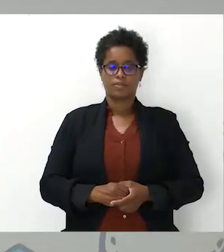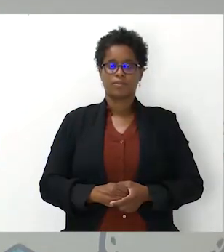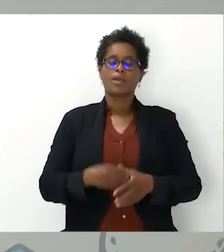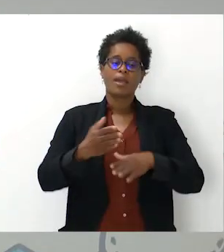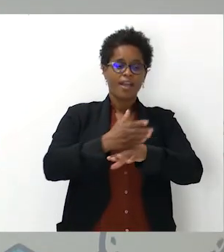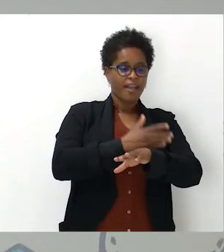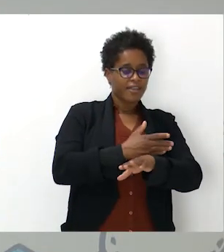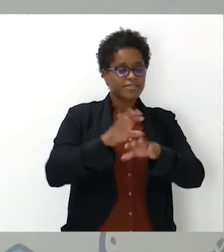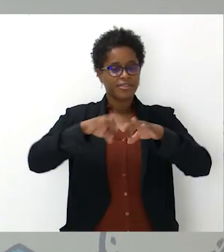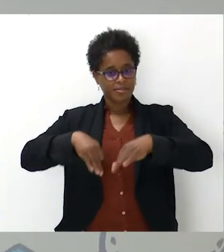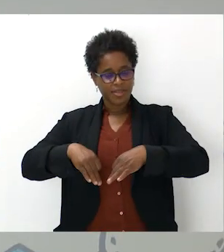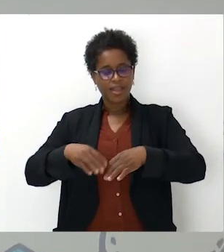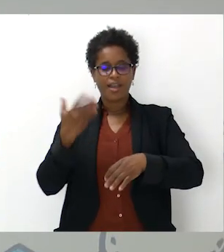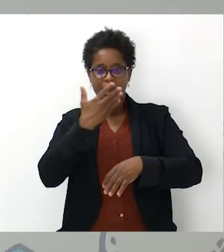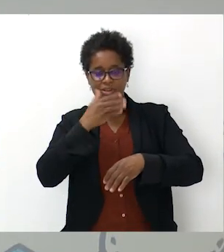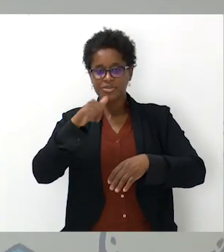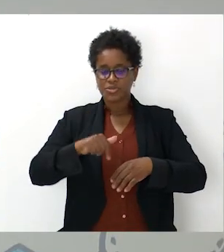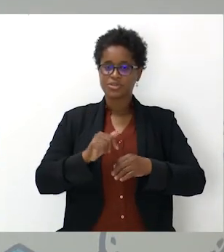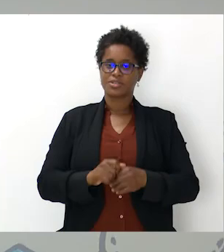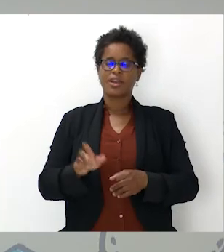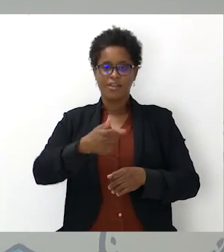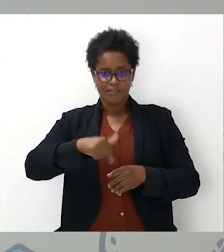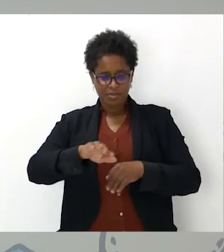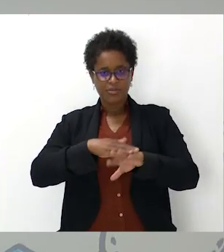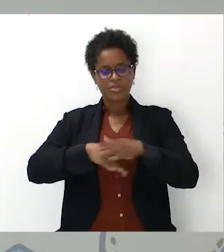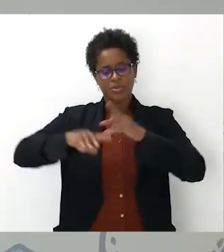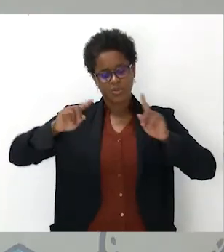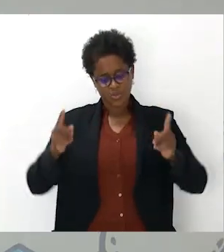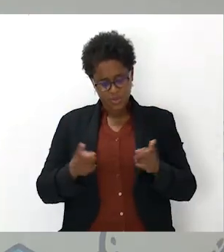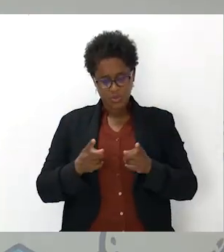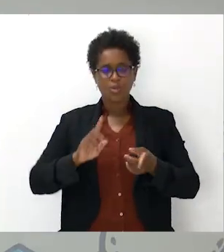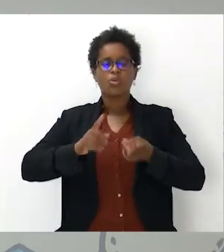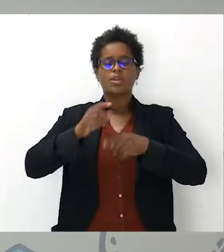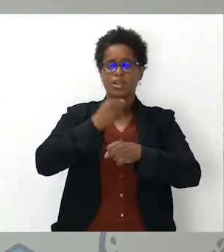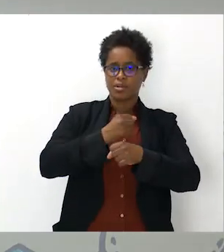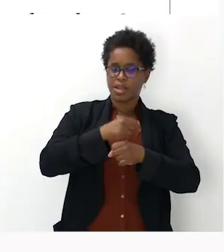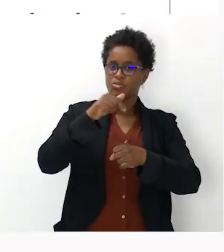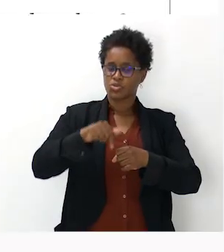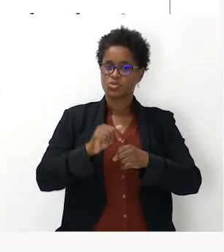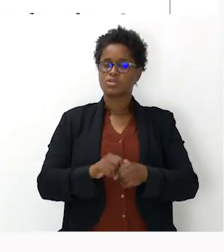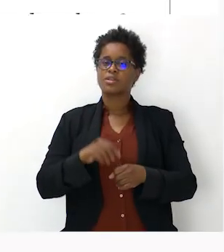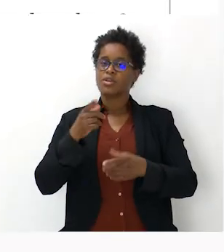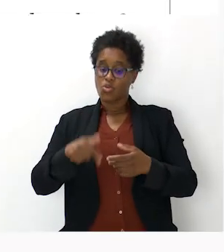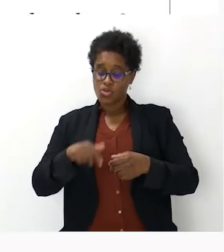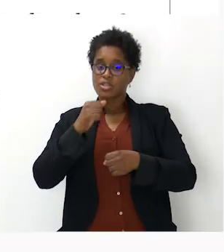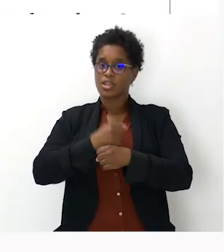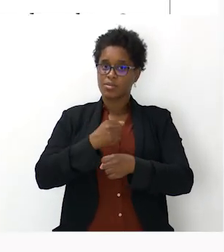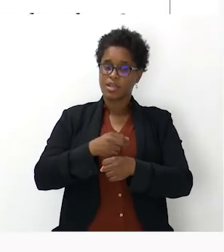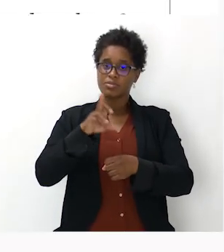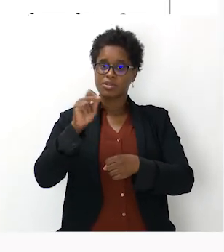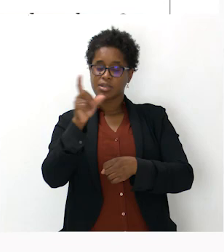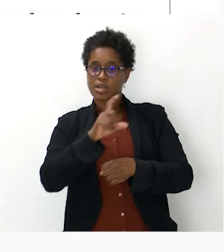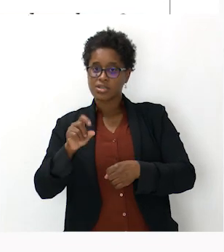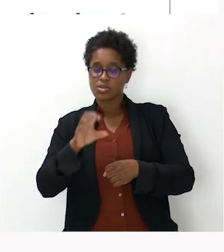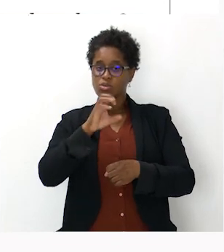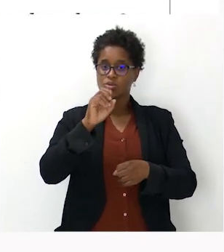Antes de terminar a nossa aula de hoje, vamos fazer uma síntese do que nós vimos hoje. Vimos razão. Razão é o